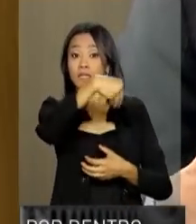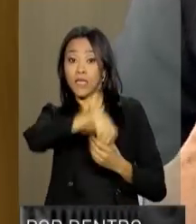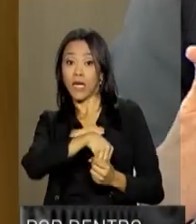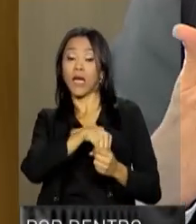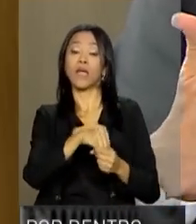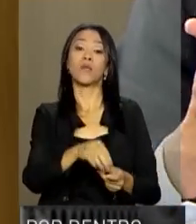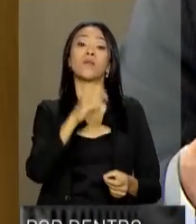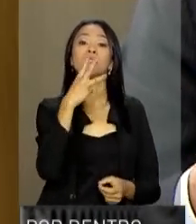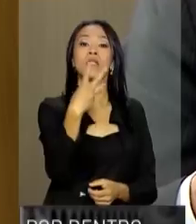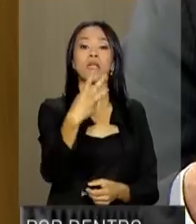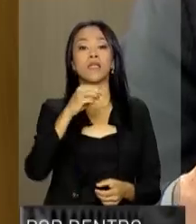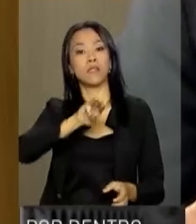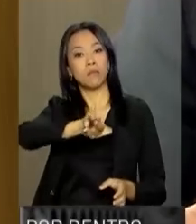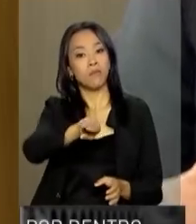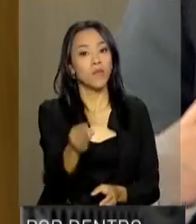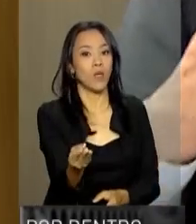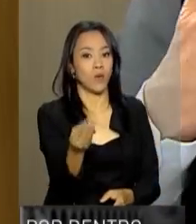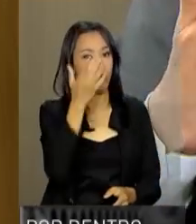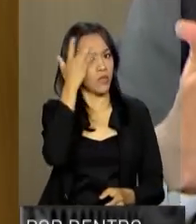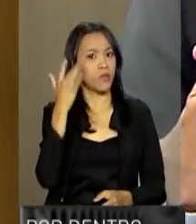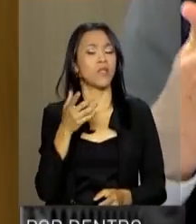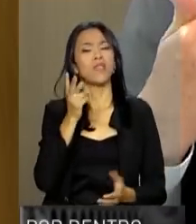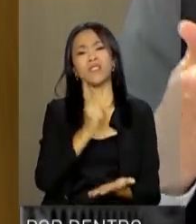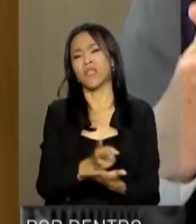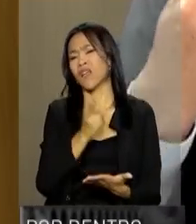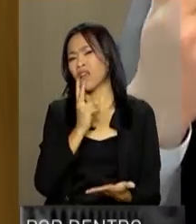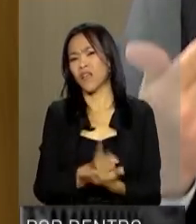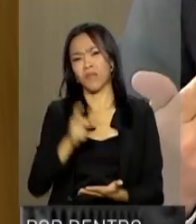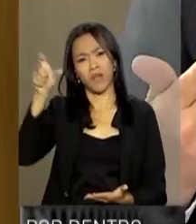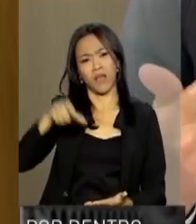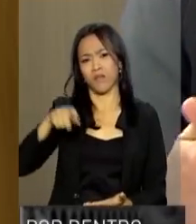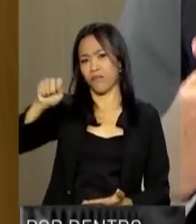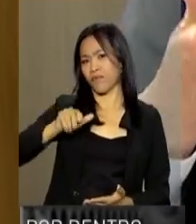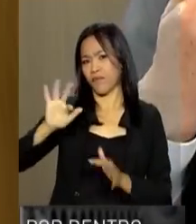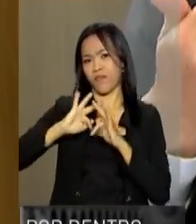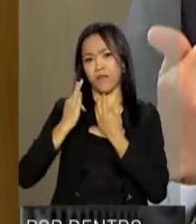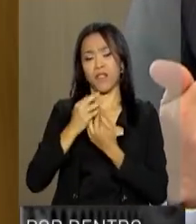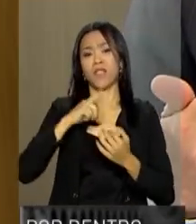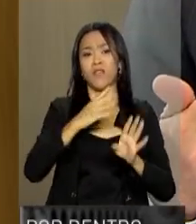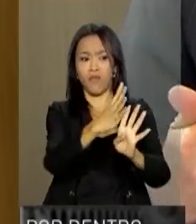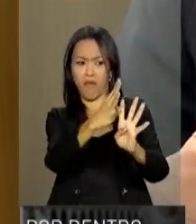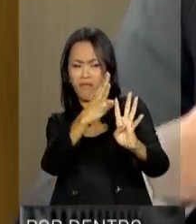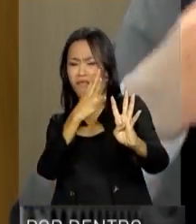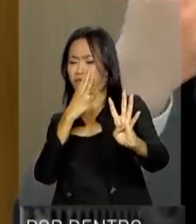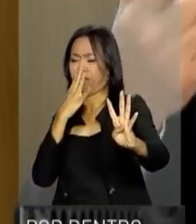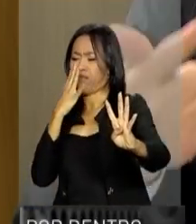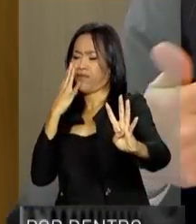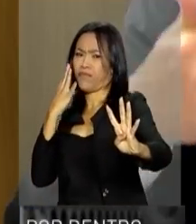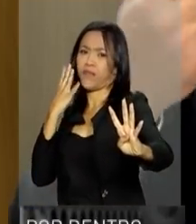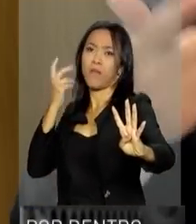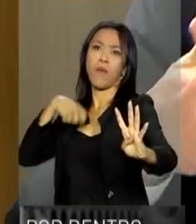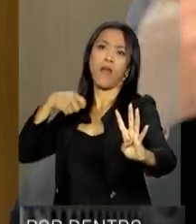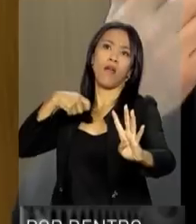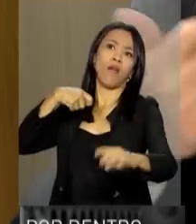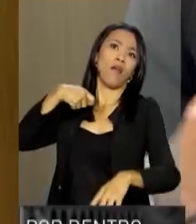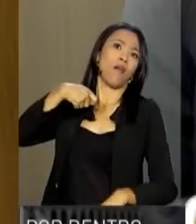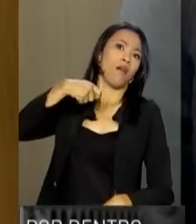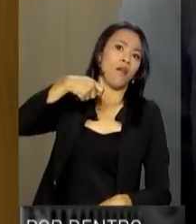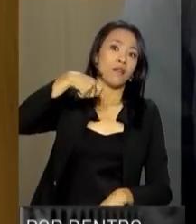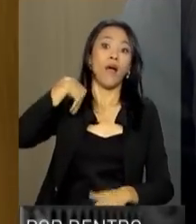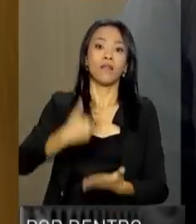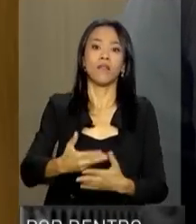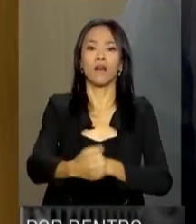e 500 mil acabando com a fila bolsa família sempre teve uma fila de mais de um milhão de famílias que levavam meses até anos